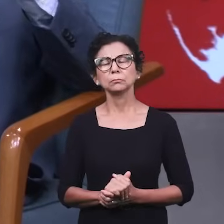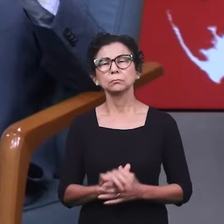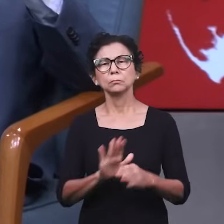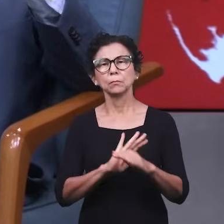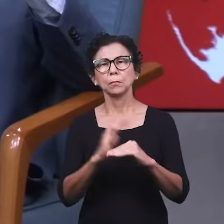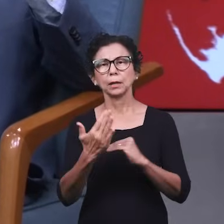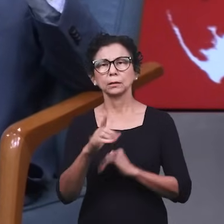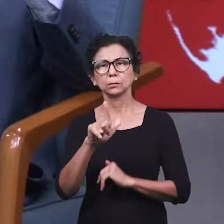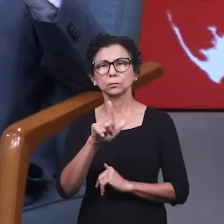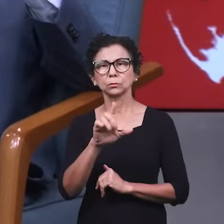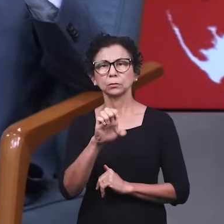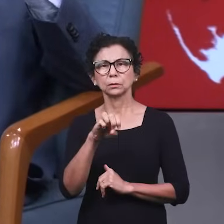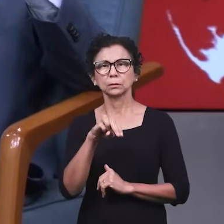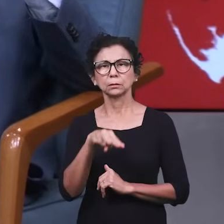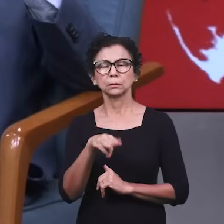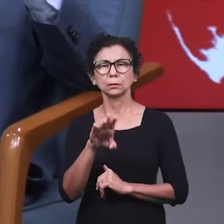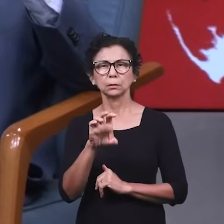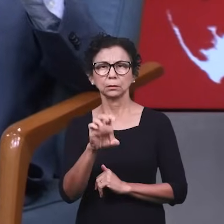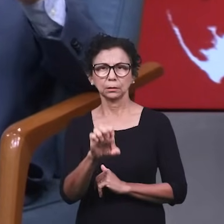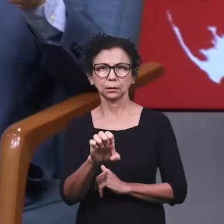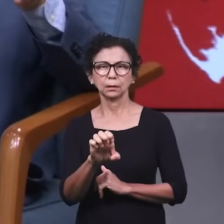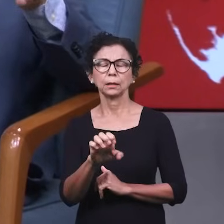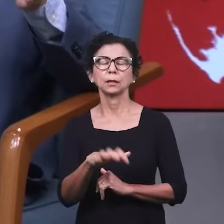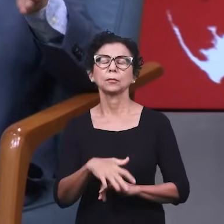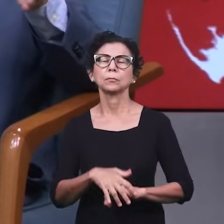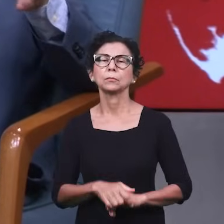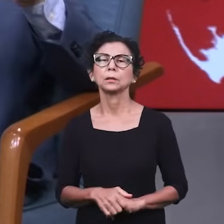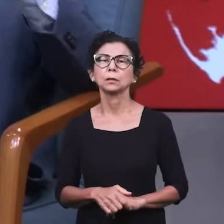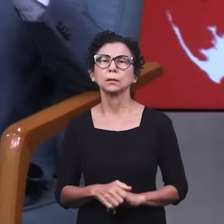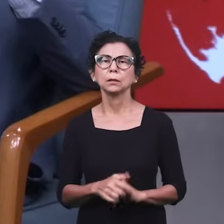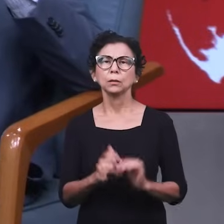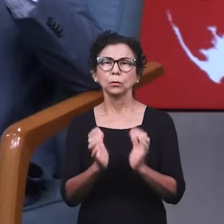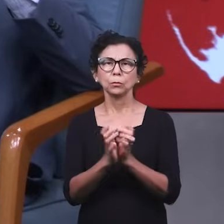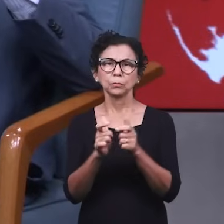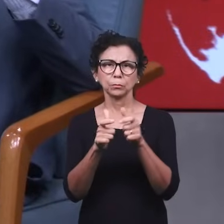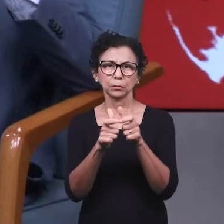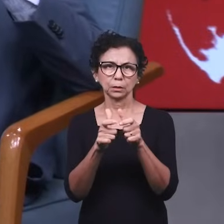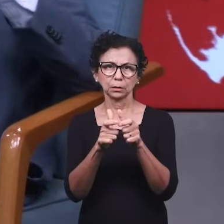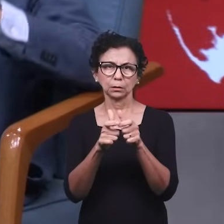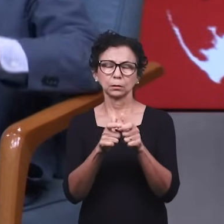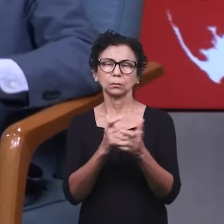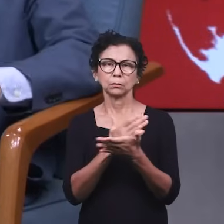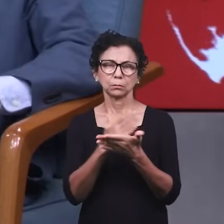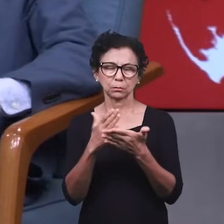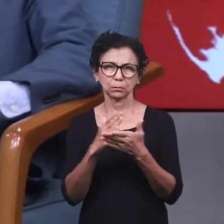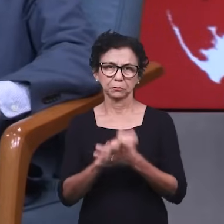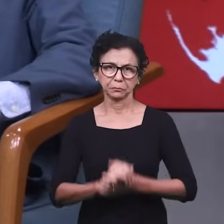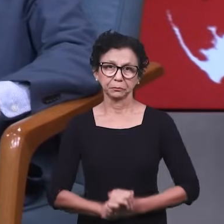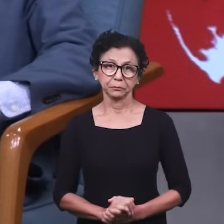no bairro do Leme, lá no Rio de Janeiro. Era um grupo pequenininho, nós começamos com um grupo pequenininho.